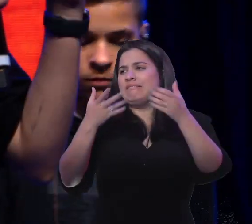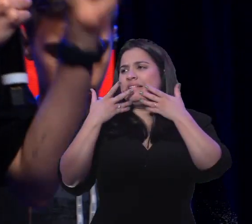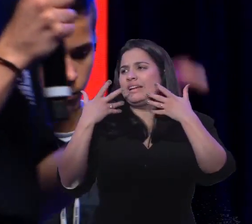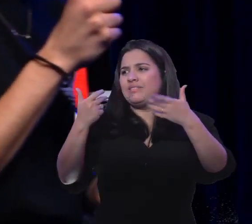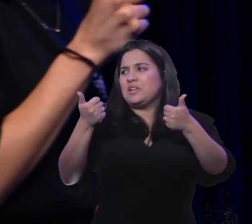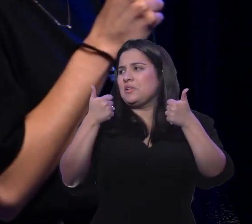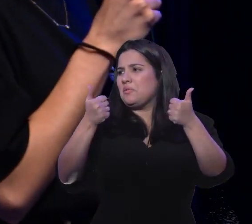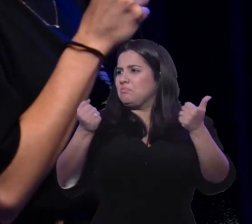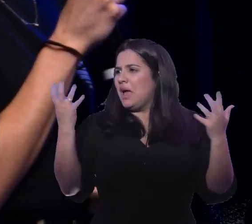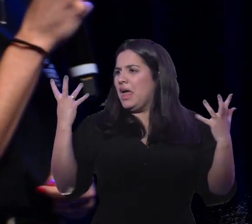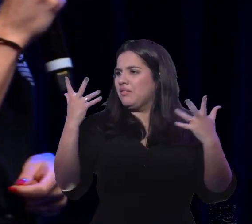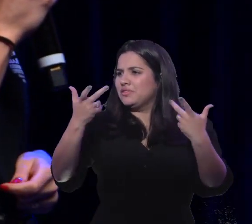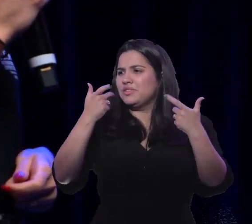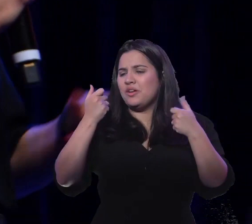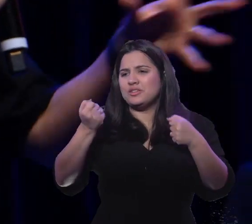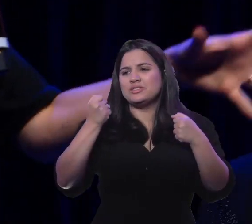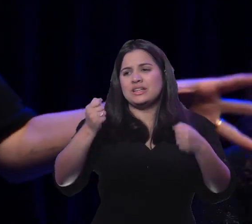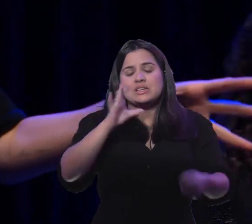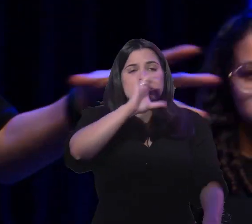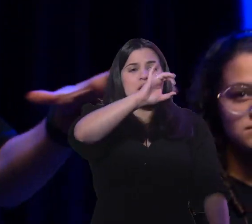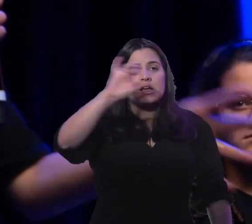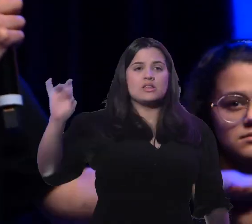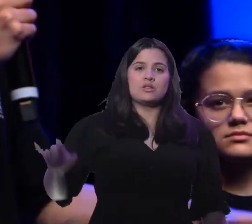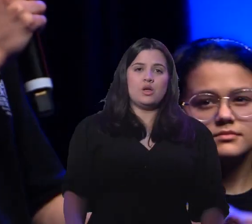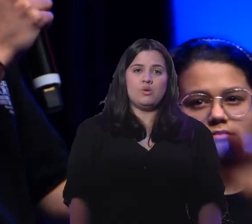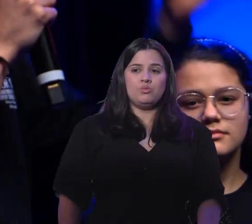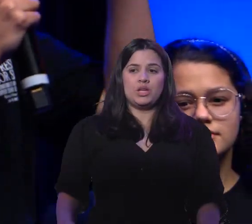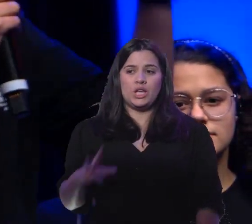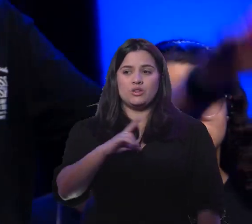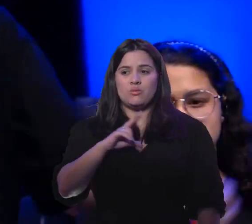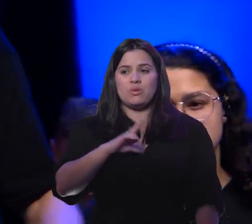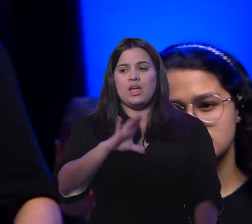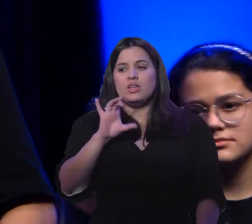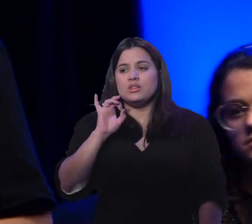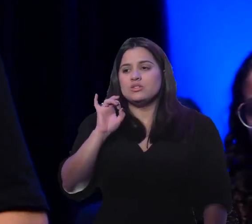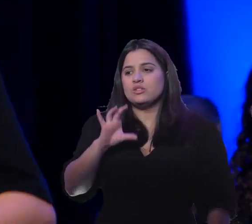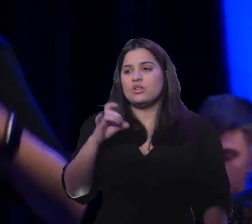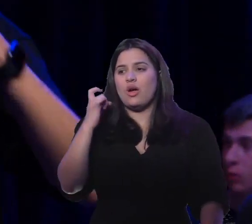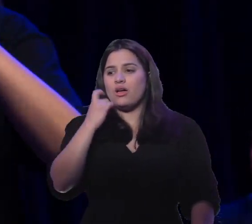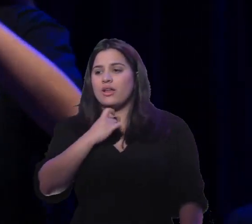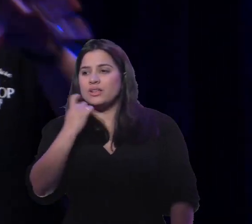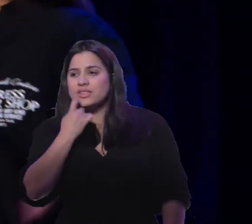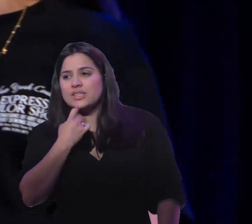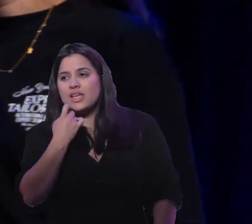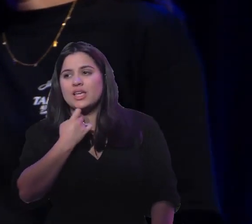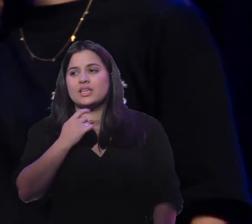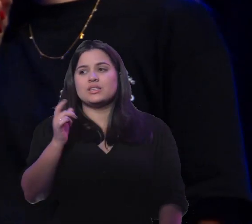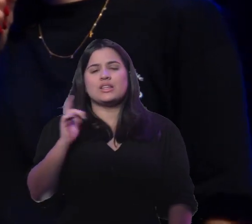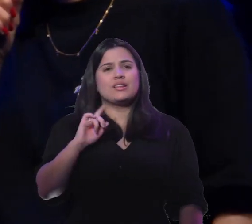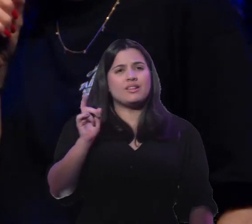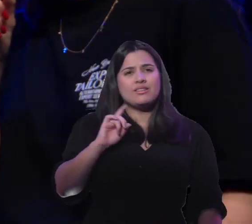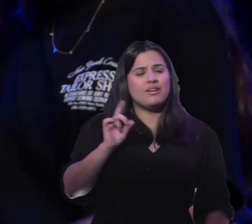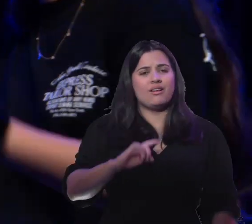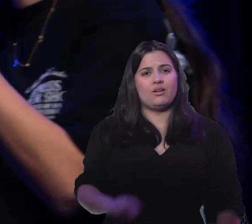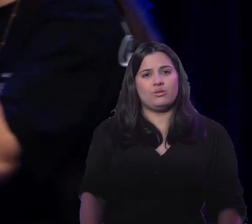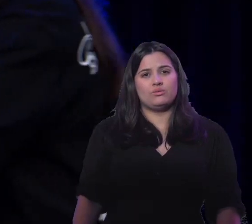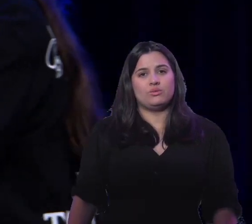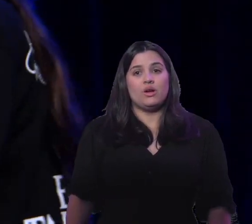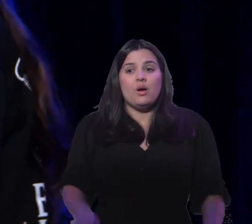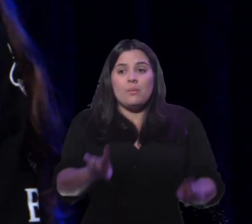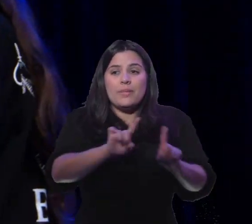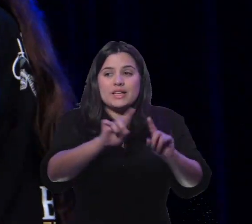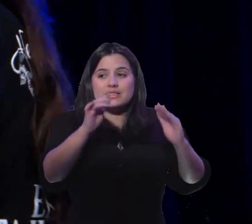vocês, individualmente. Não só na sexta-feira, não só quando vocês vêm aqui e tem um negócio legal. Na casa